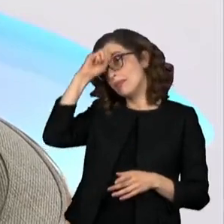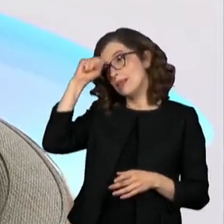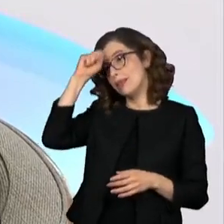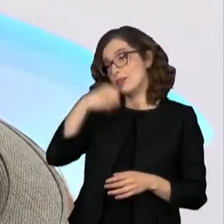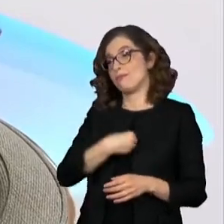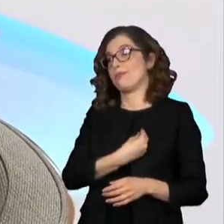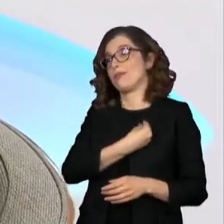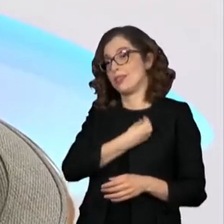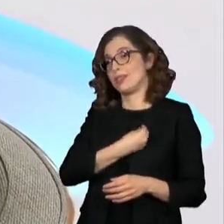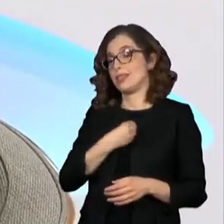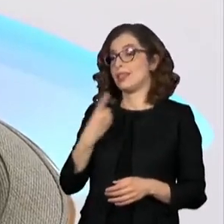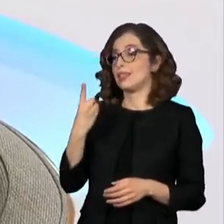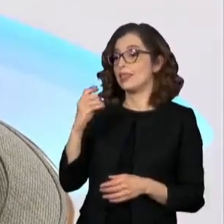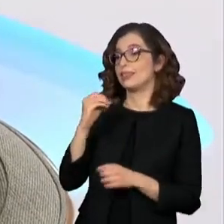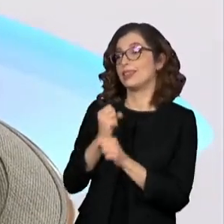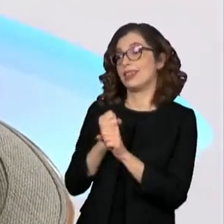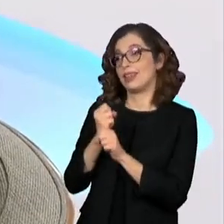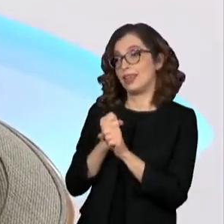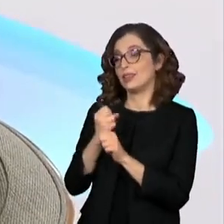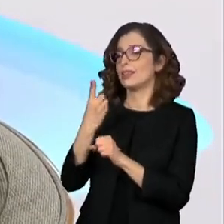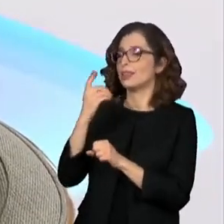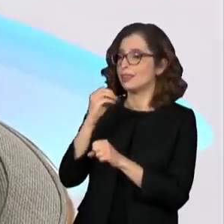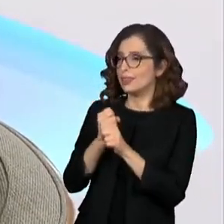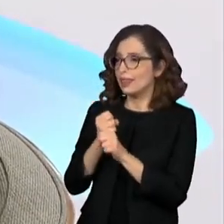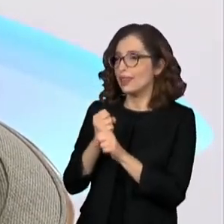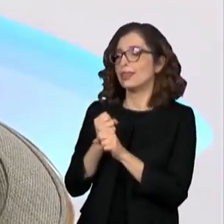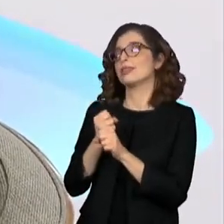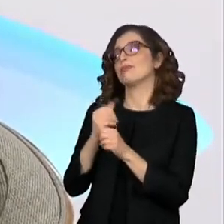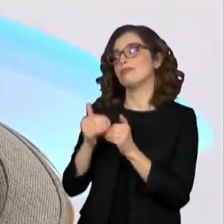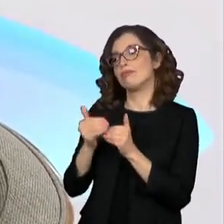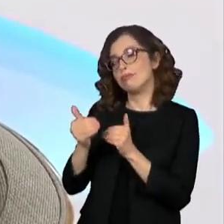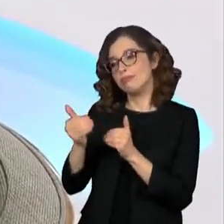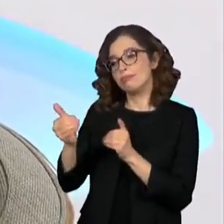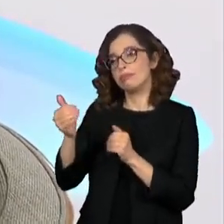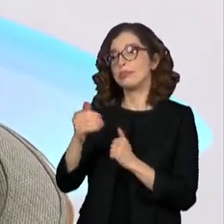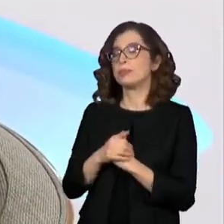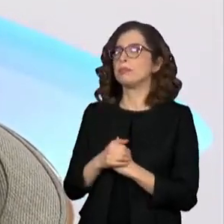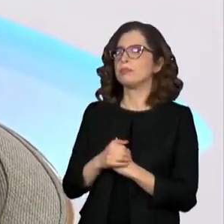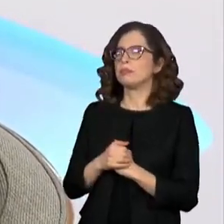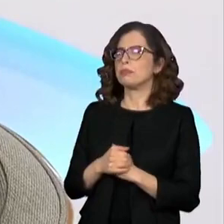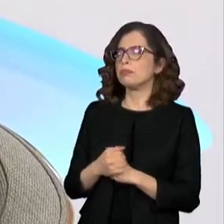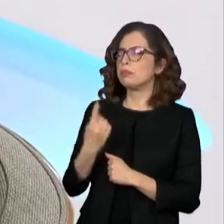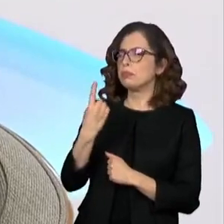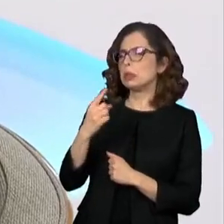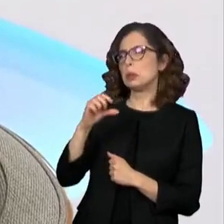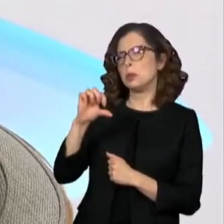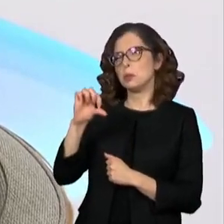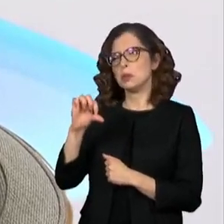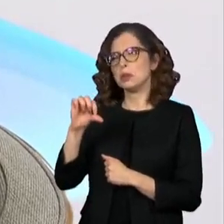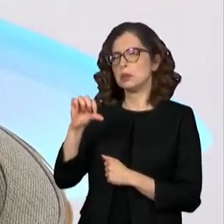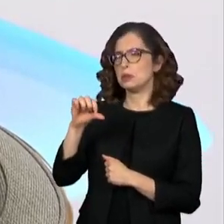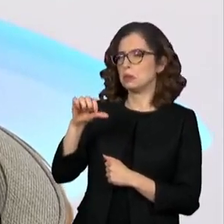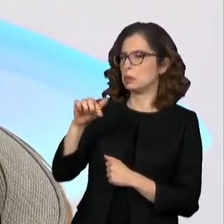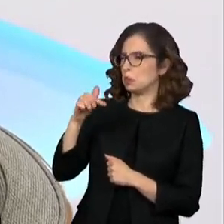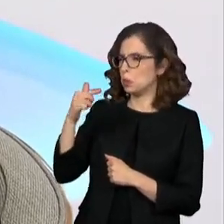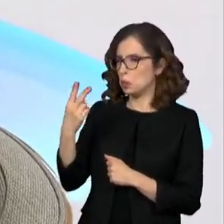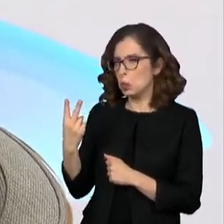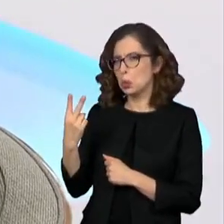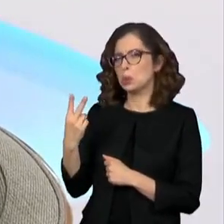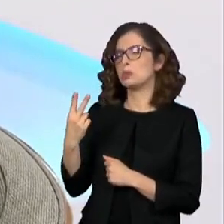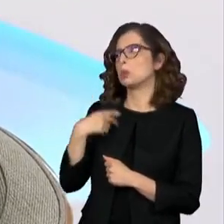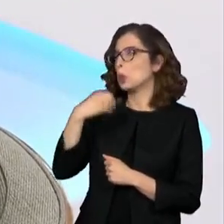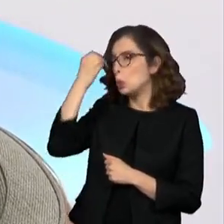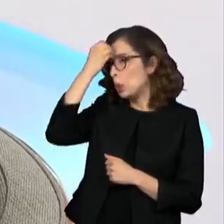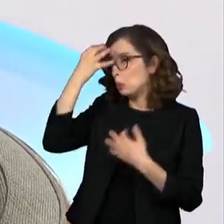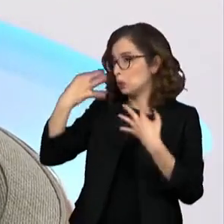vida. Desde que eu nasci no ano de 62, 72 eu não lembro o que foi, mas em 82 eu fiz a minha primeira viagem internacional, em 92 eu fiz a